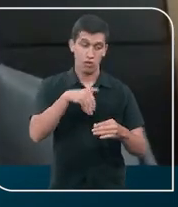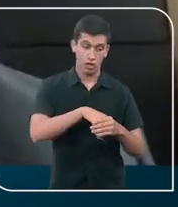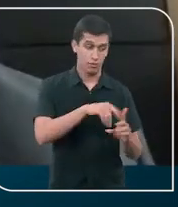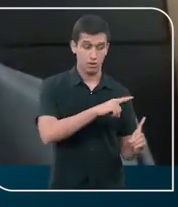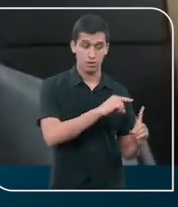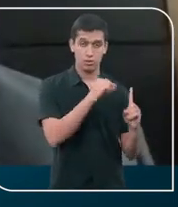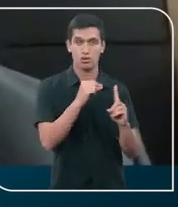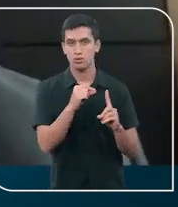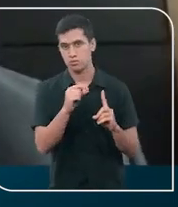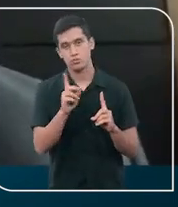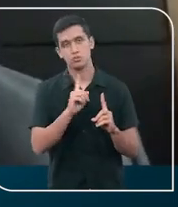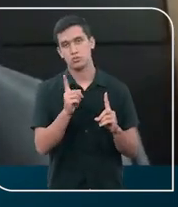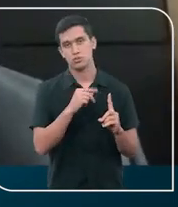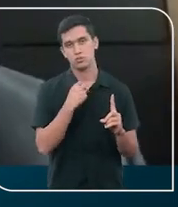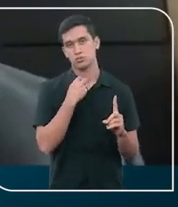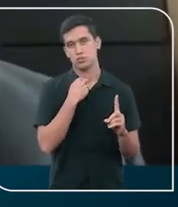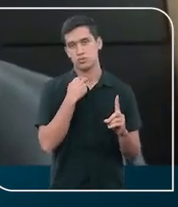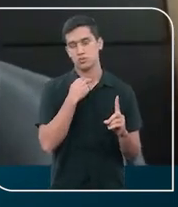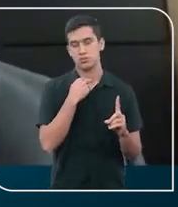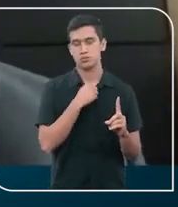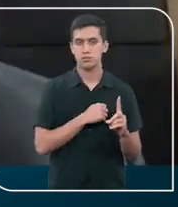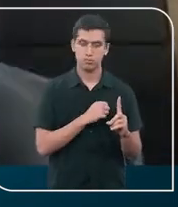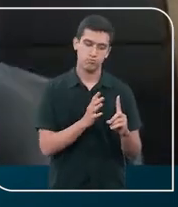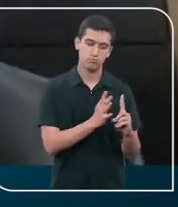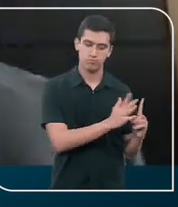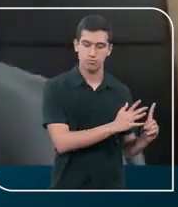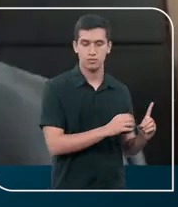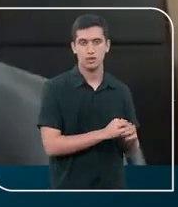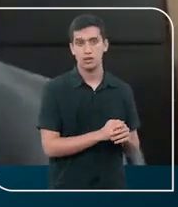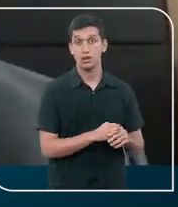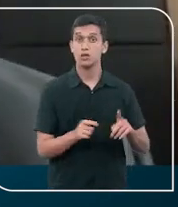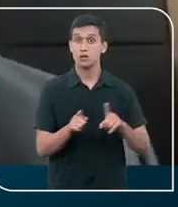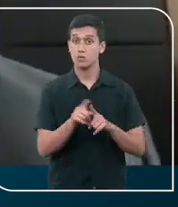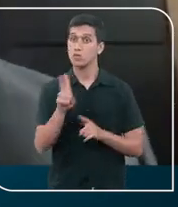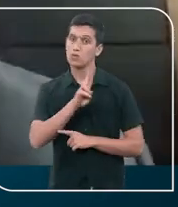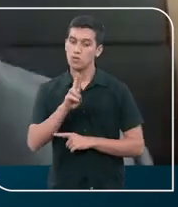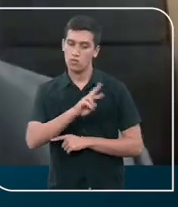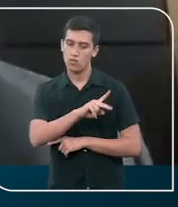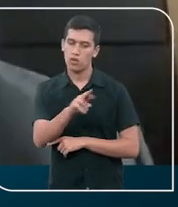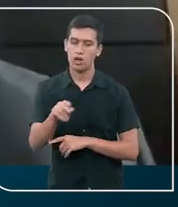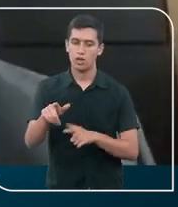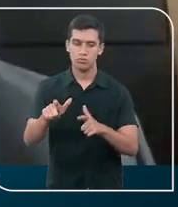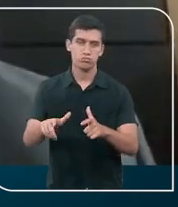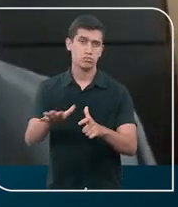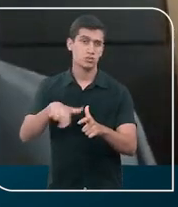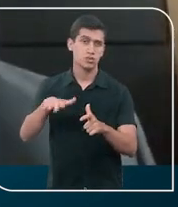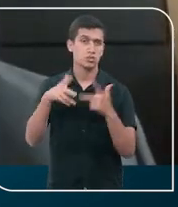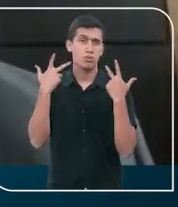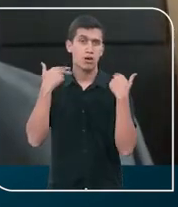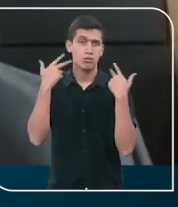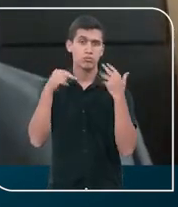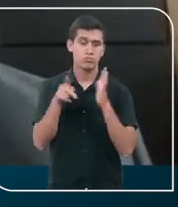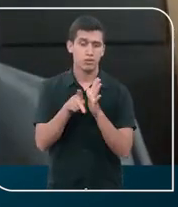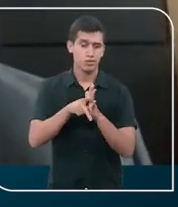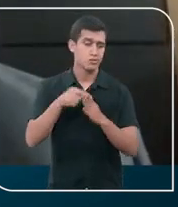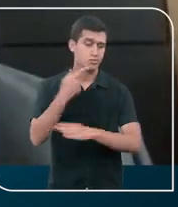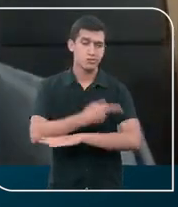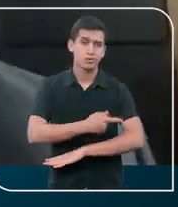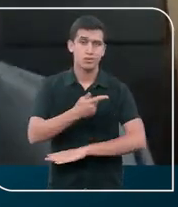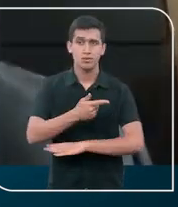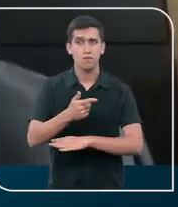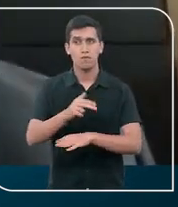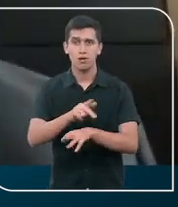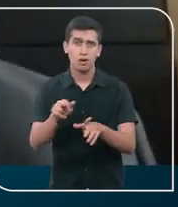deliberar aí nas assembleias de condôminos. Com relação ao uso das áreas comuns, aquelas áreas que